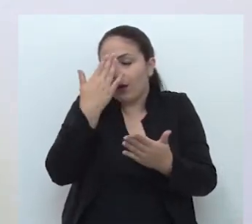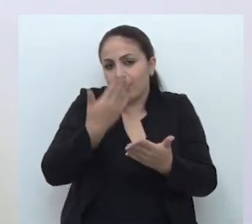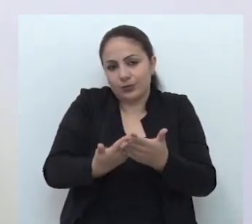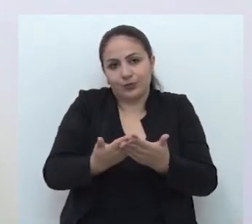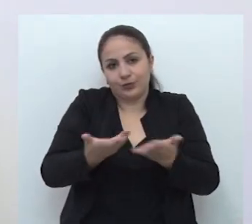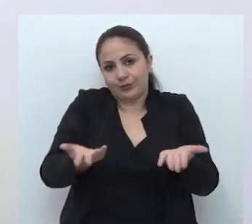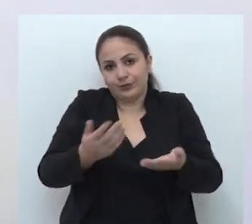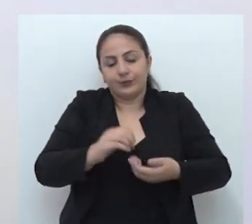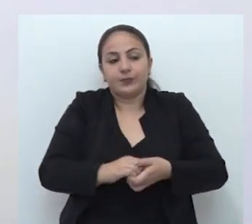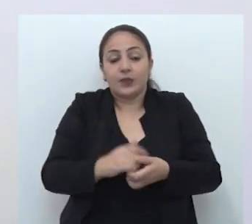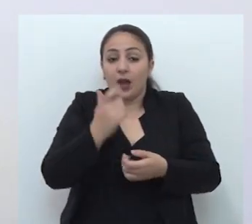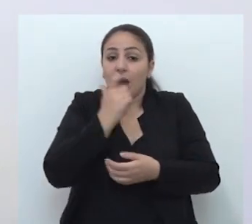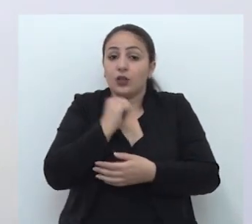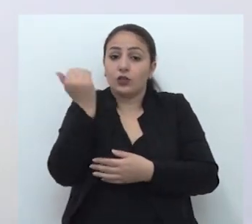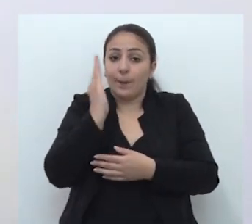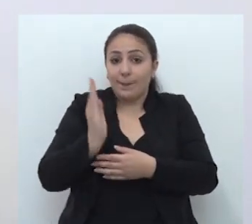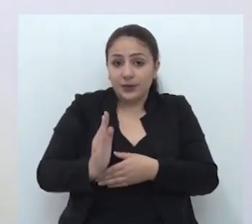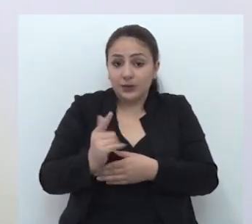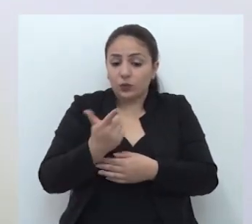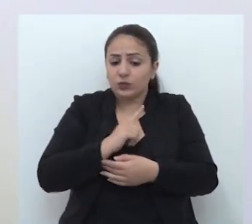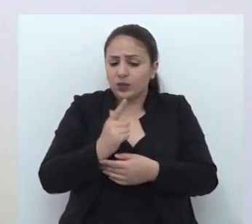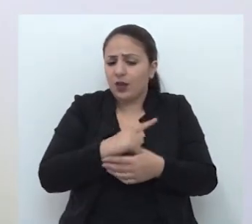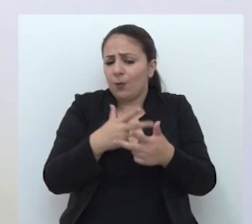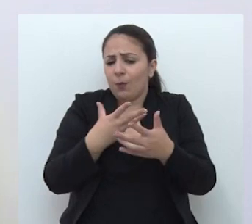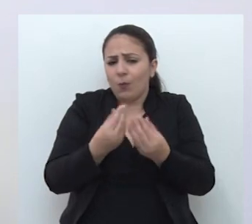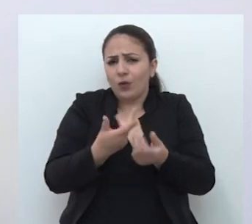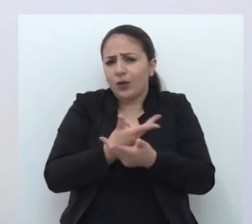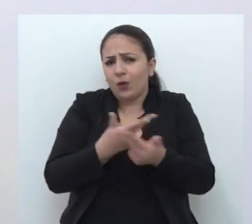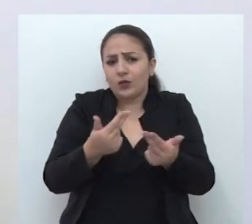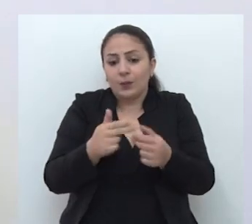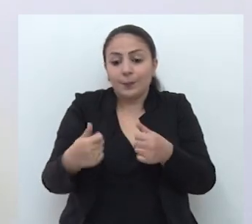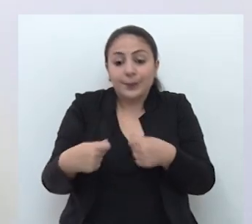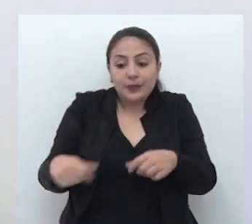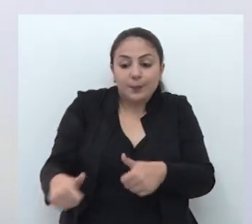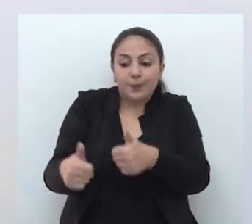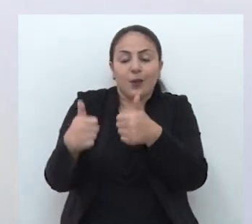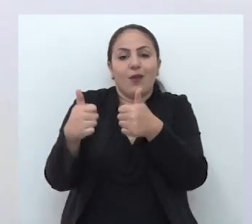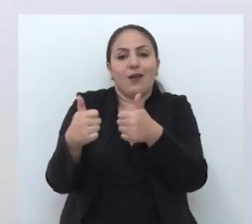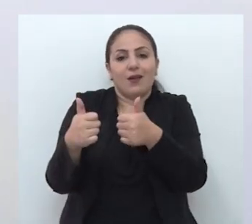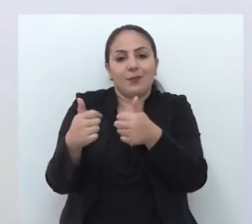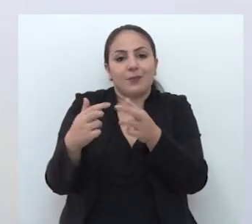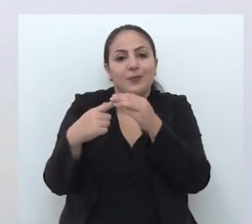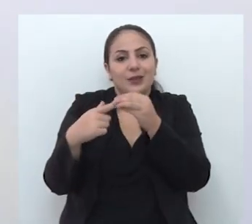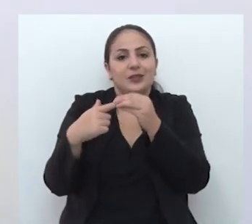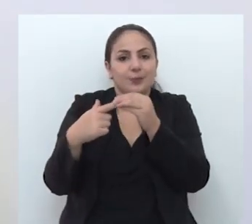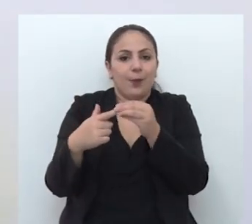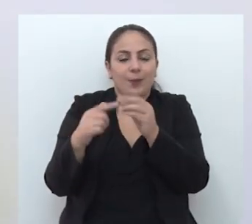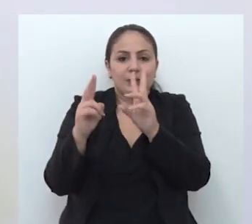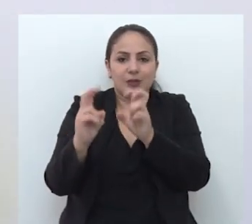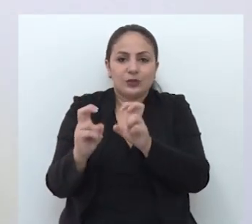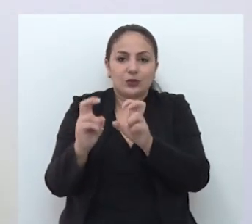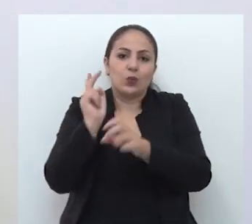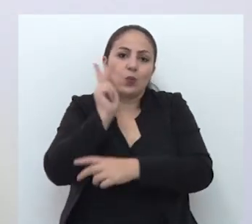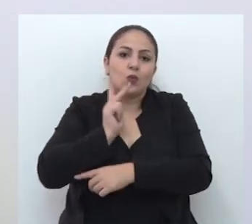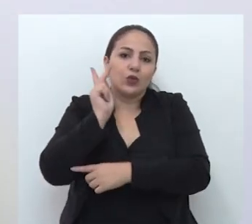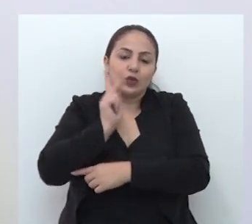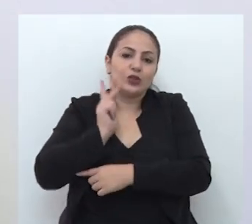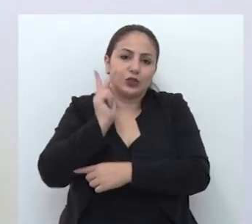acredito. Acho que o Brasil vai ter muito a melhorar, principalmente nas questões políticas